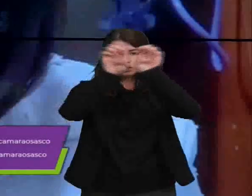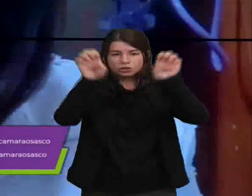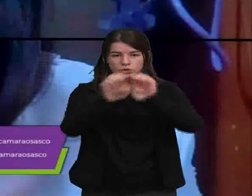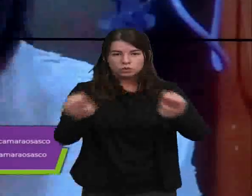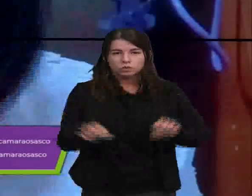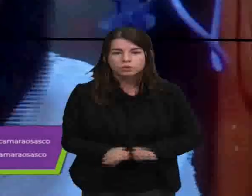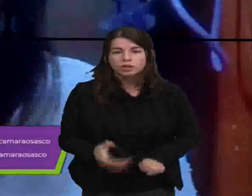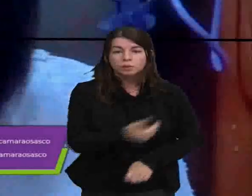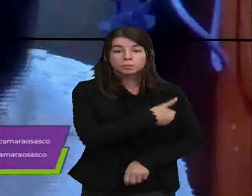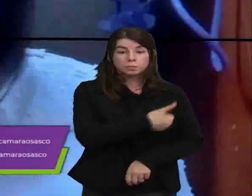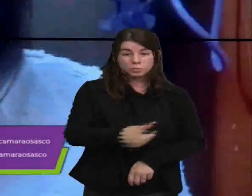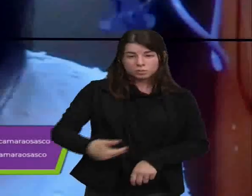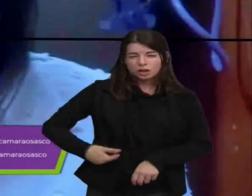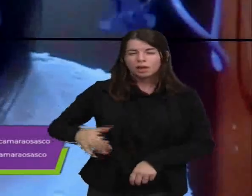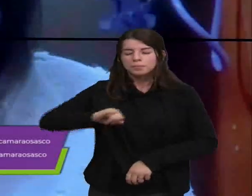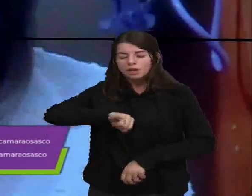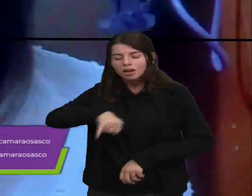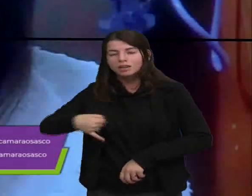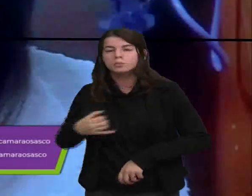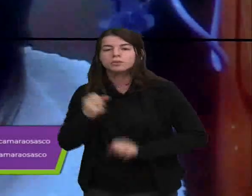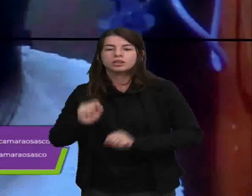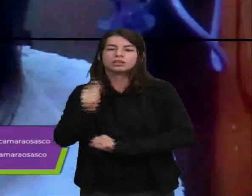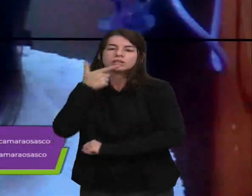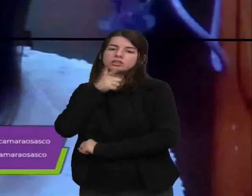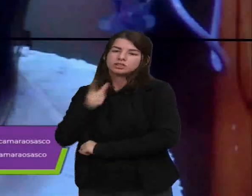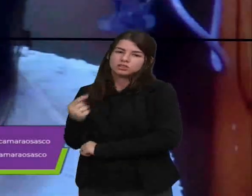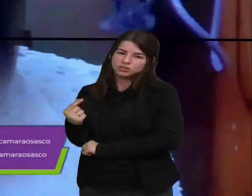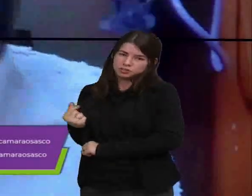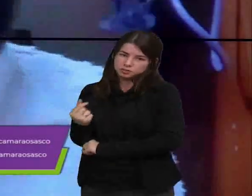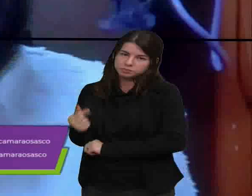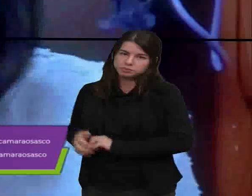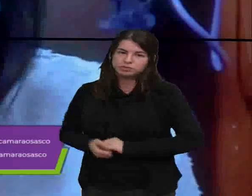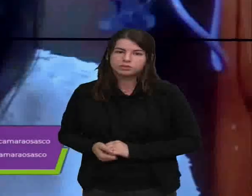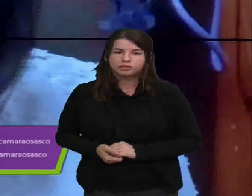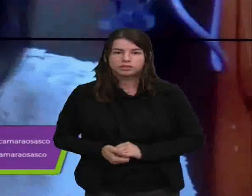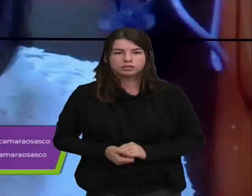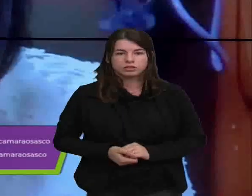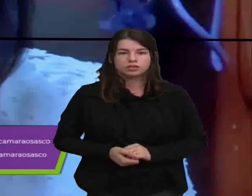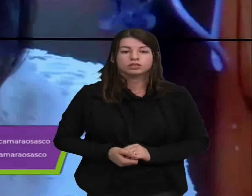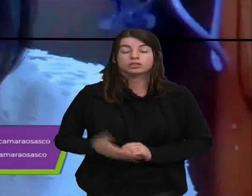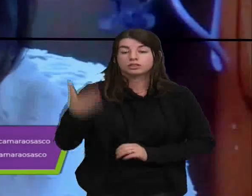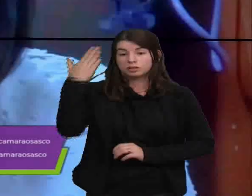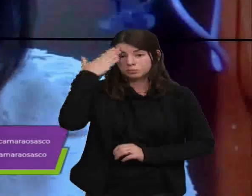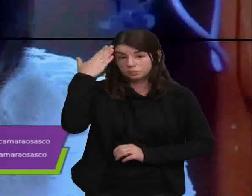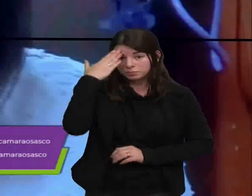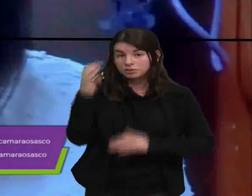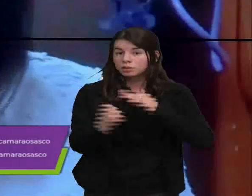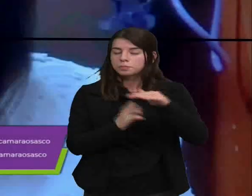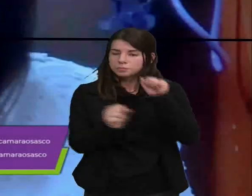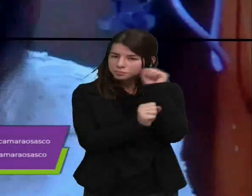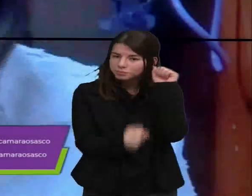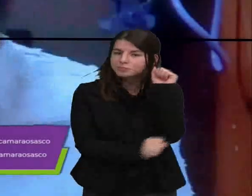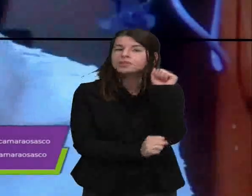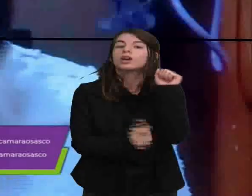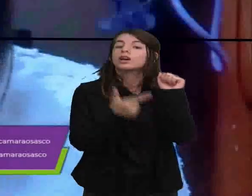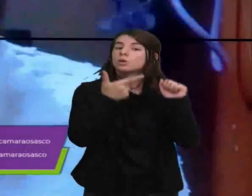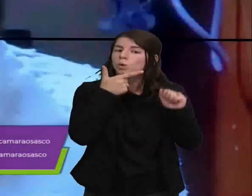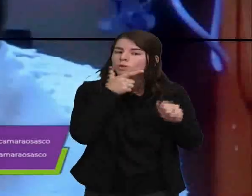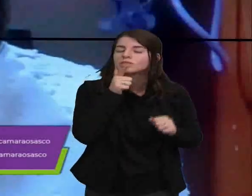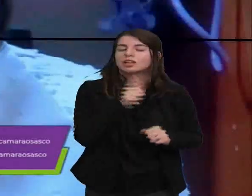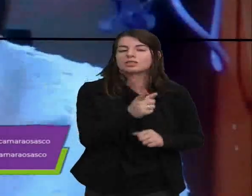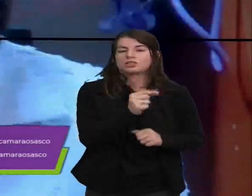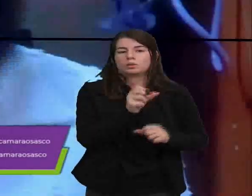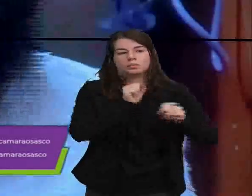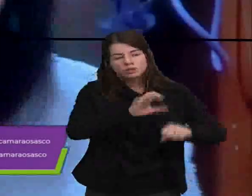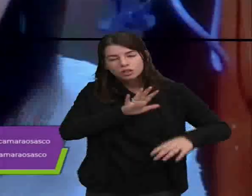pública que foi construída nesses anos todos na Sabesp que aliás é uma empresa lucrativa a sua privatização